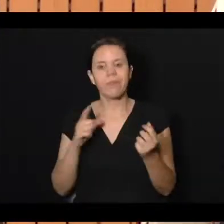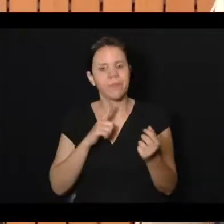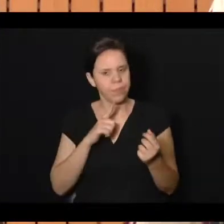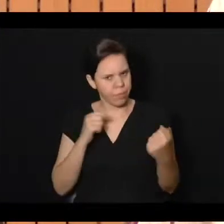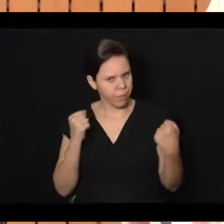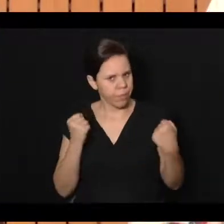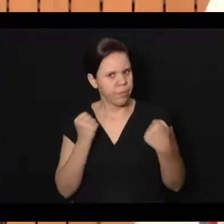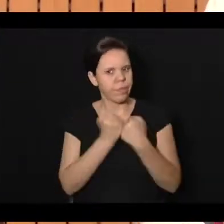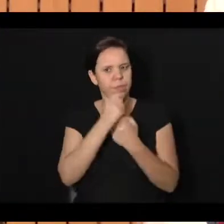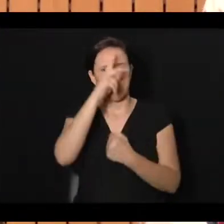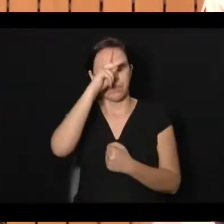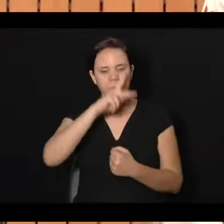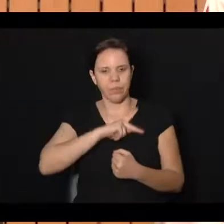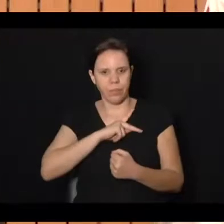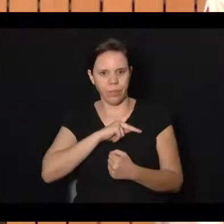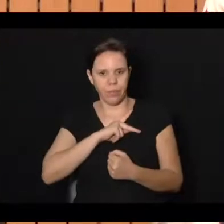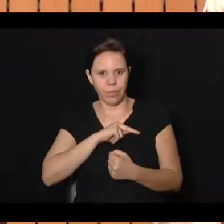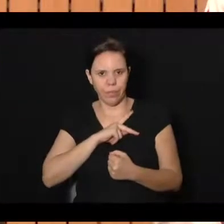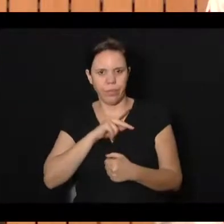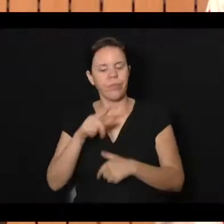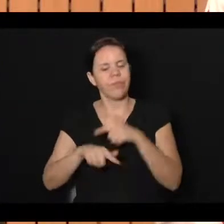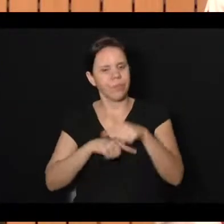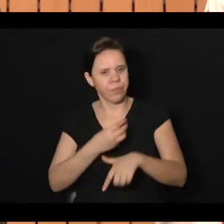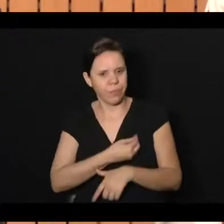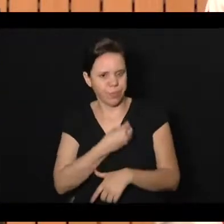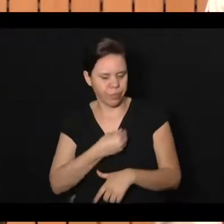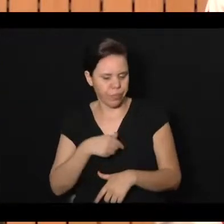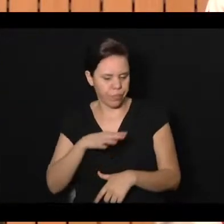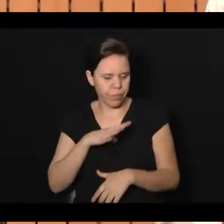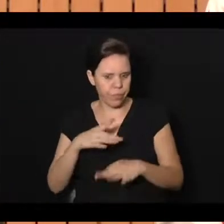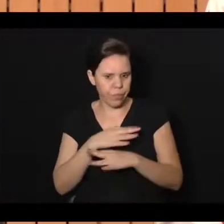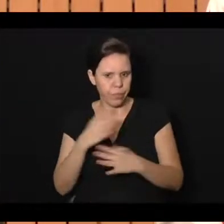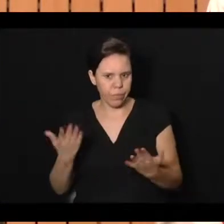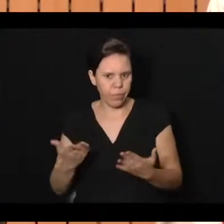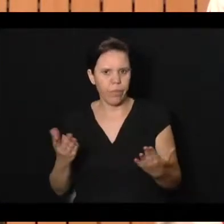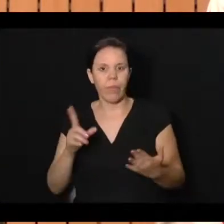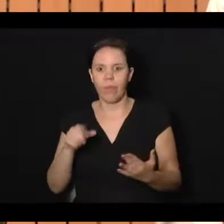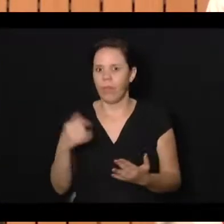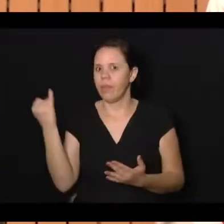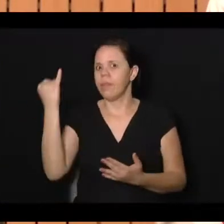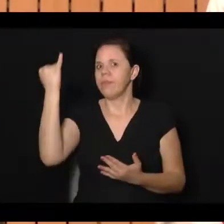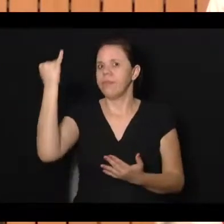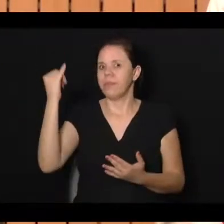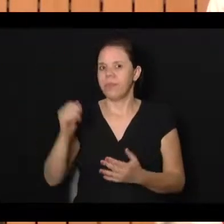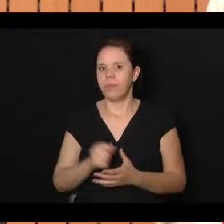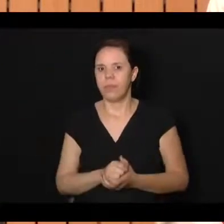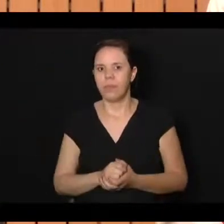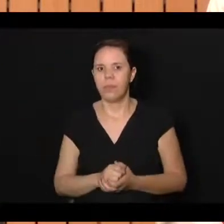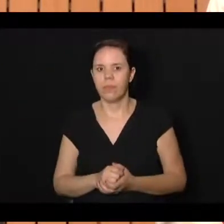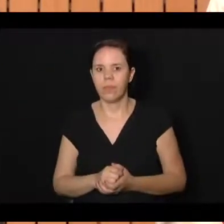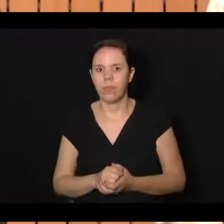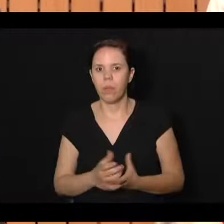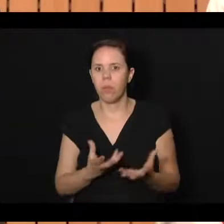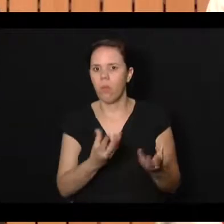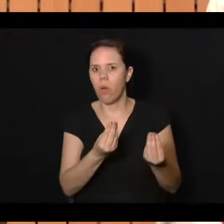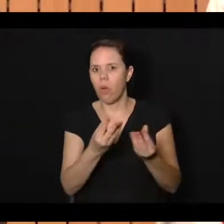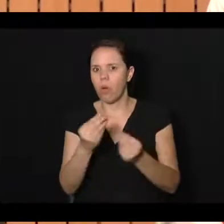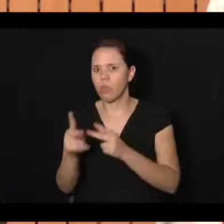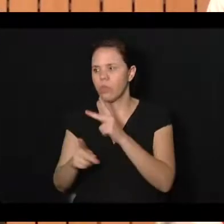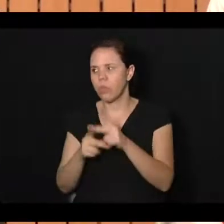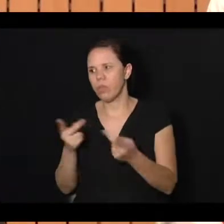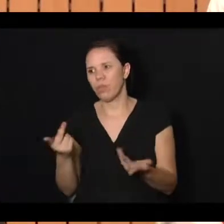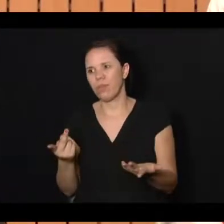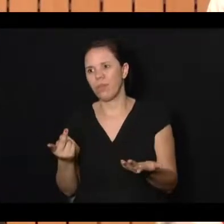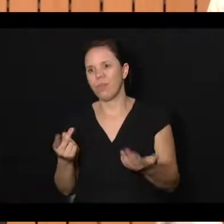onde o trabalho de extrema importância a gente vive um momento hoje que boa parte das pessoas estão perdendo o trabalho